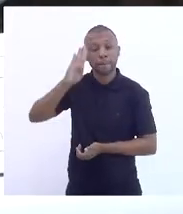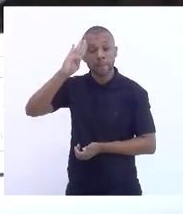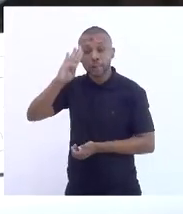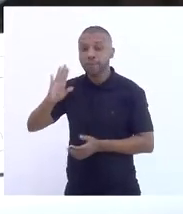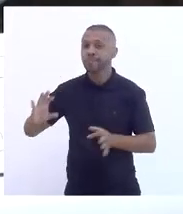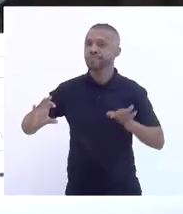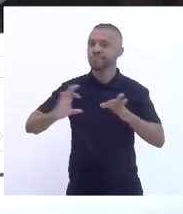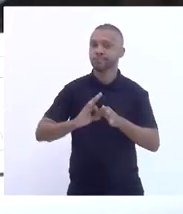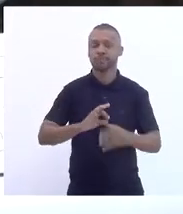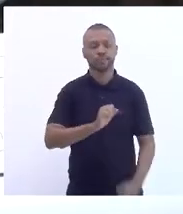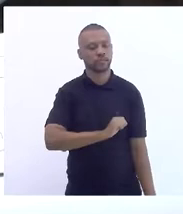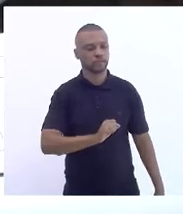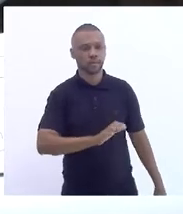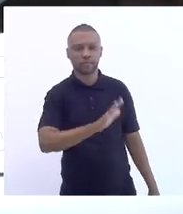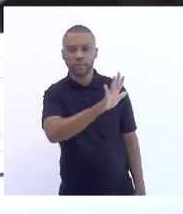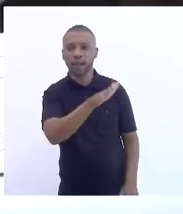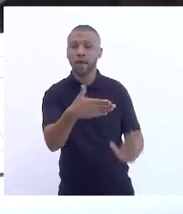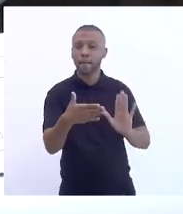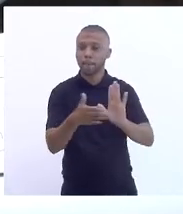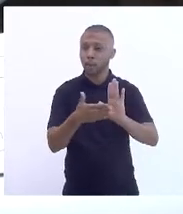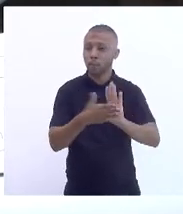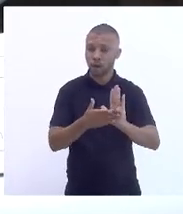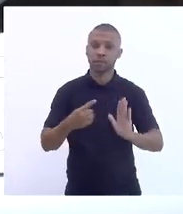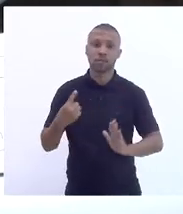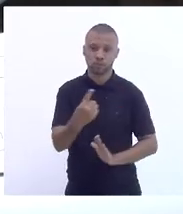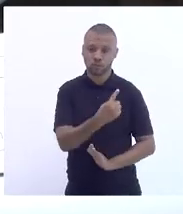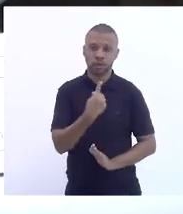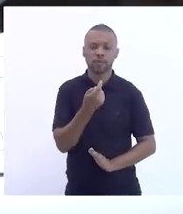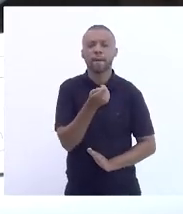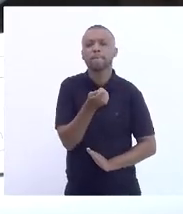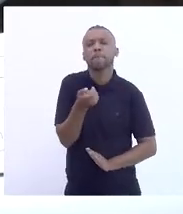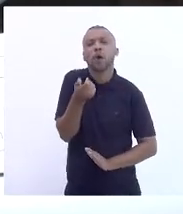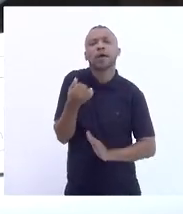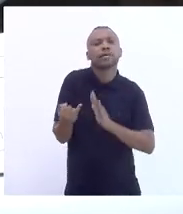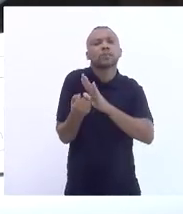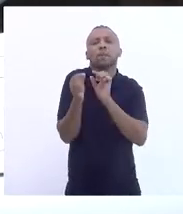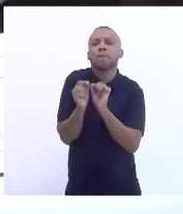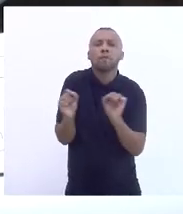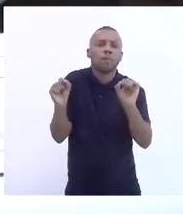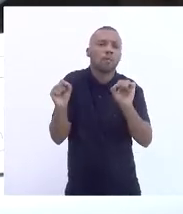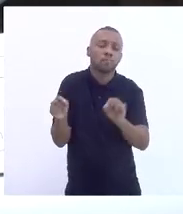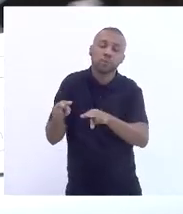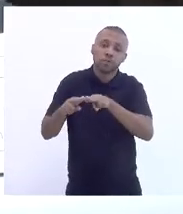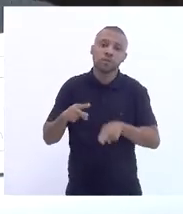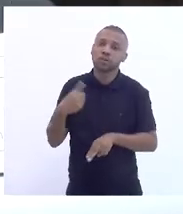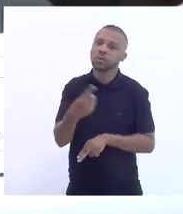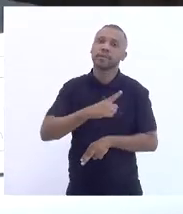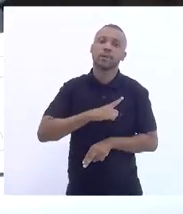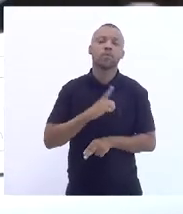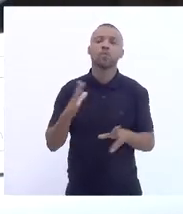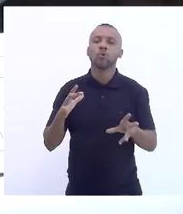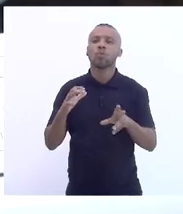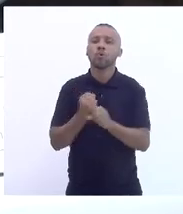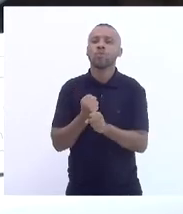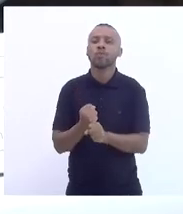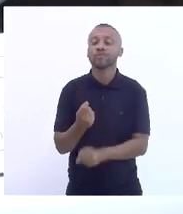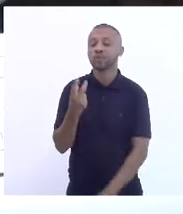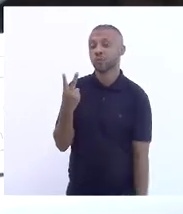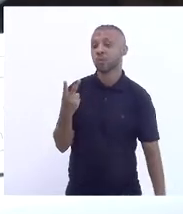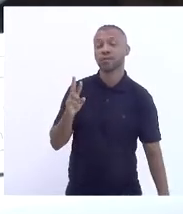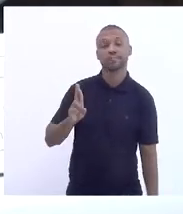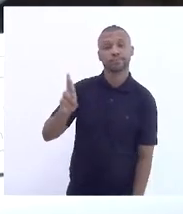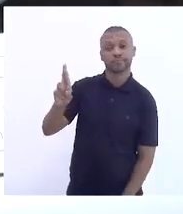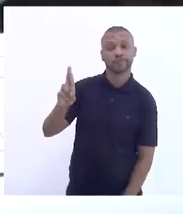esquecido uma proposta das poucas instituições tanto que temos aqui os dois